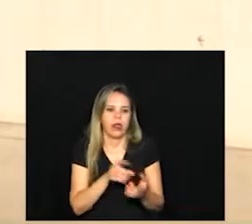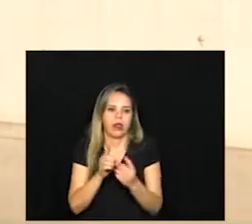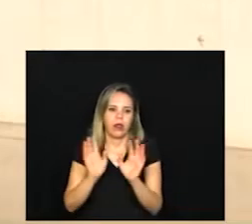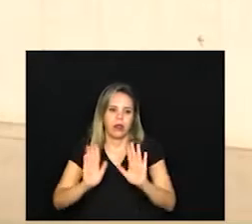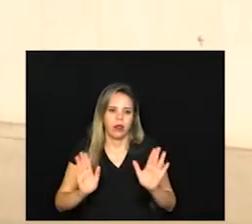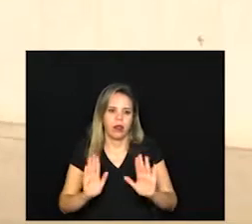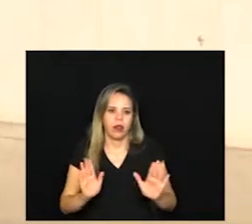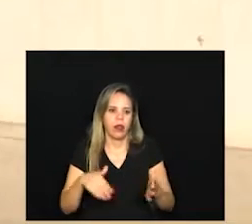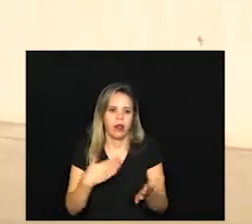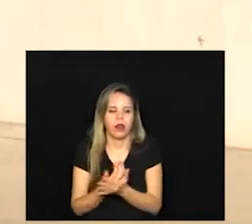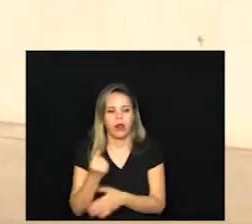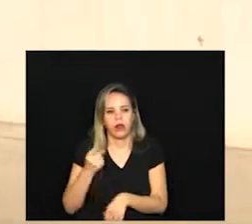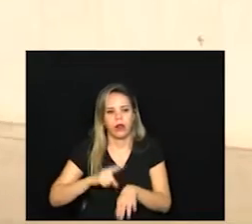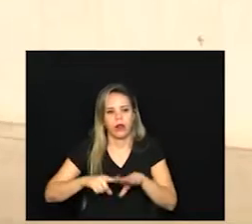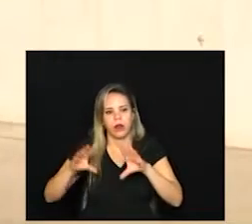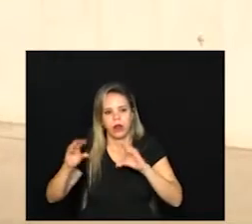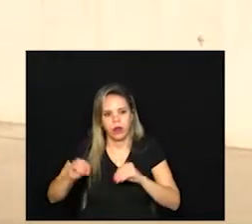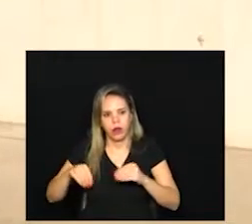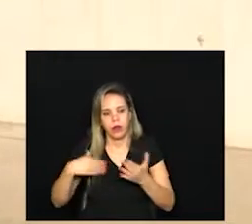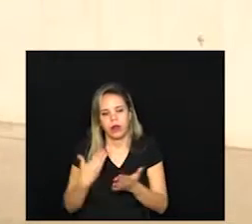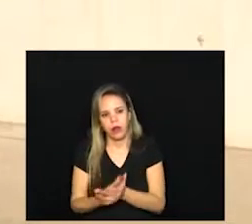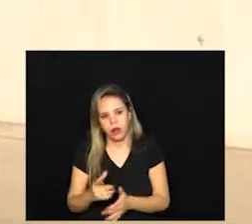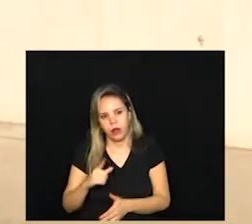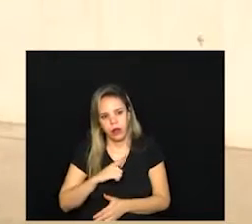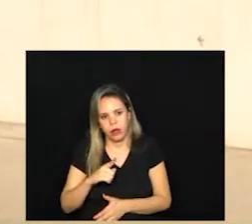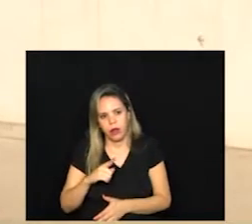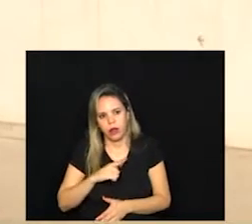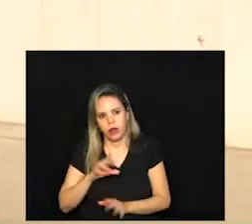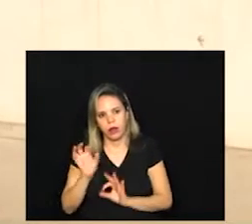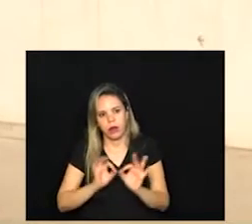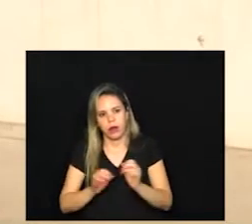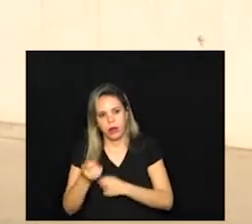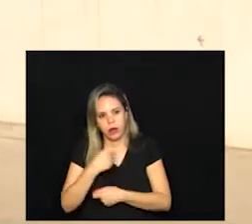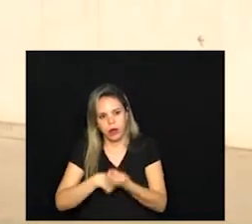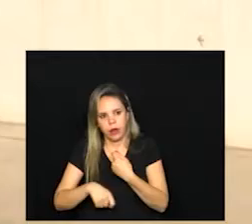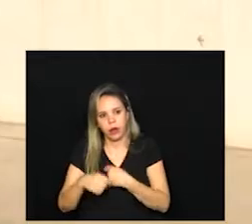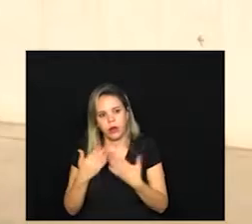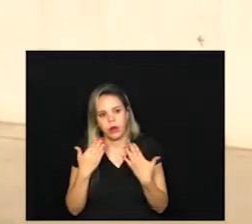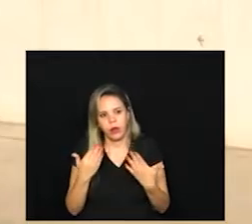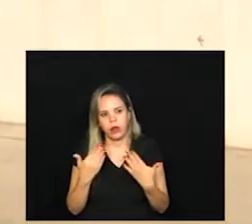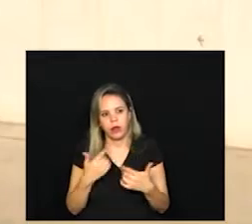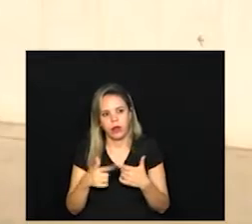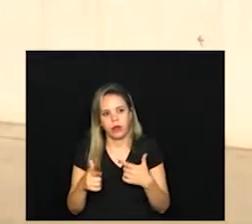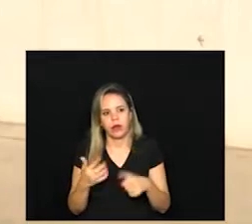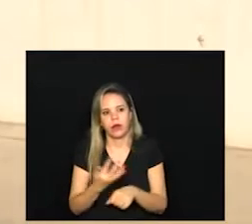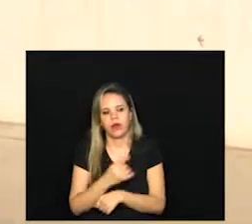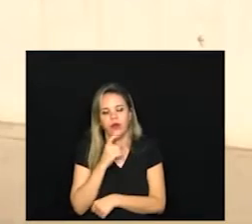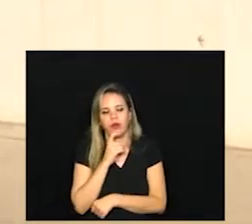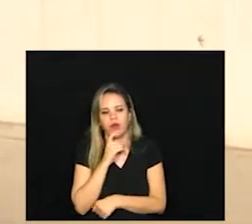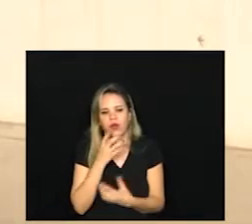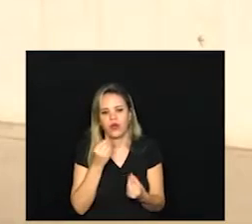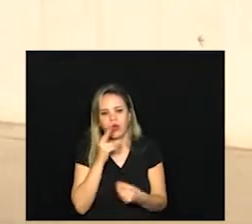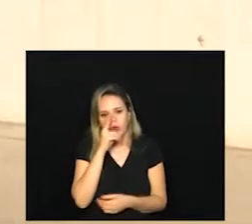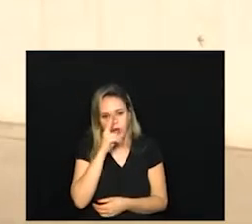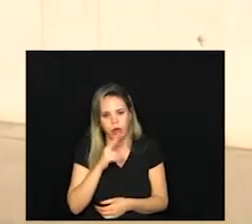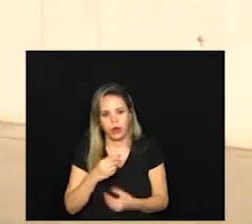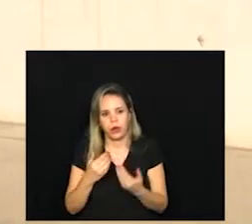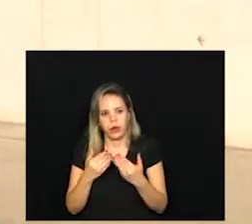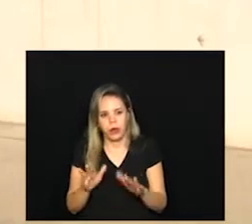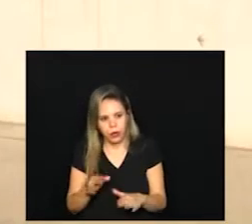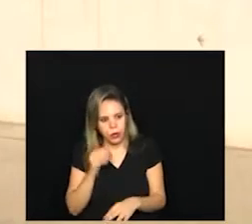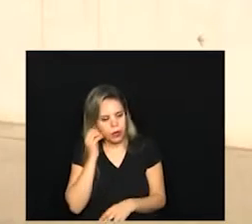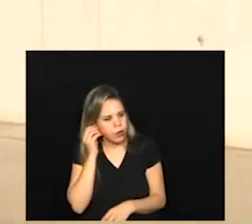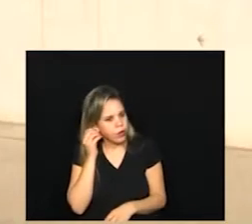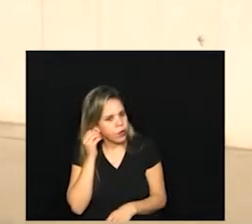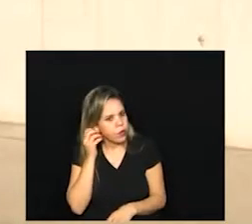ele poderia ir até às 8 da noite, até para que tenhamos uma organização. Mas, diante dessa situação de frio intenso, nós abrimos